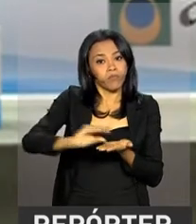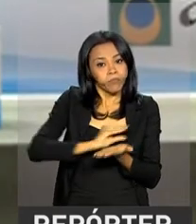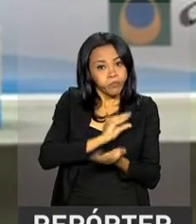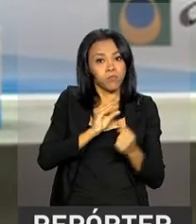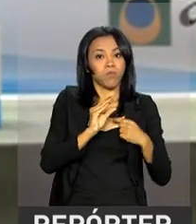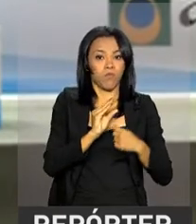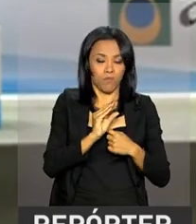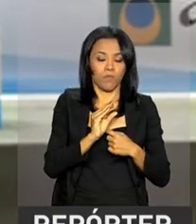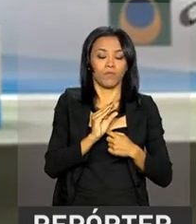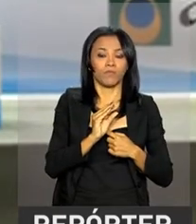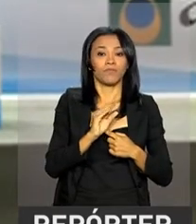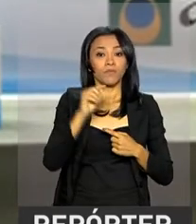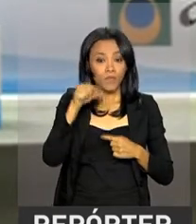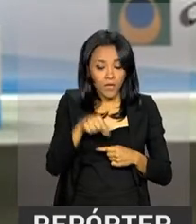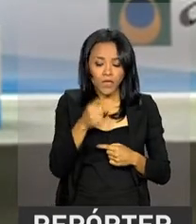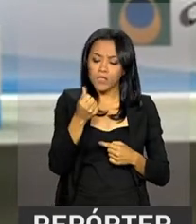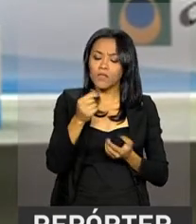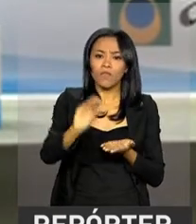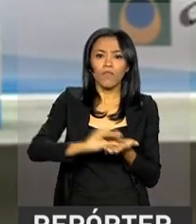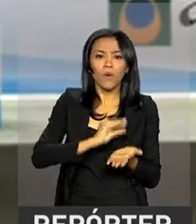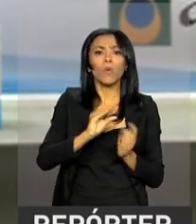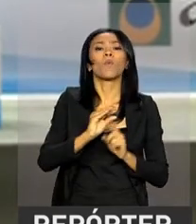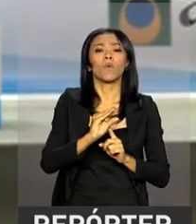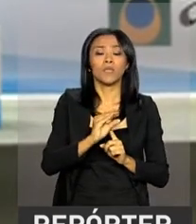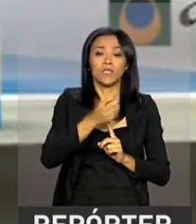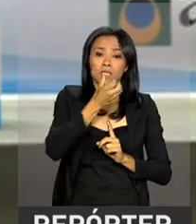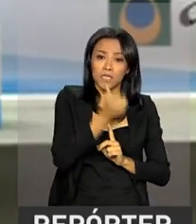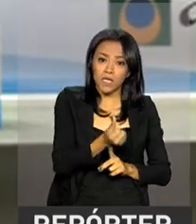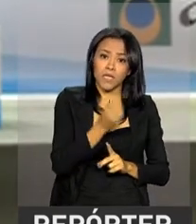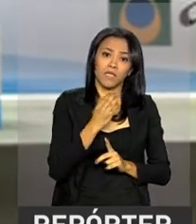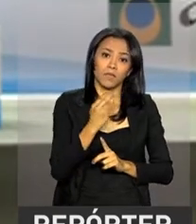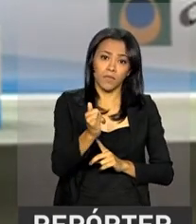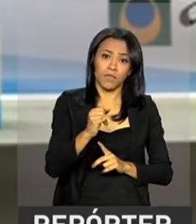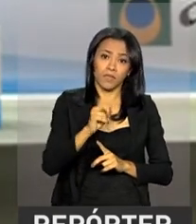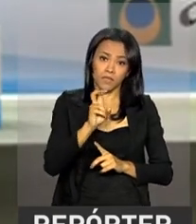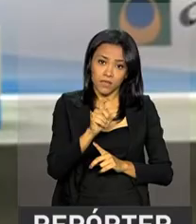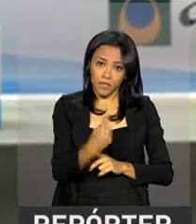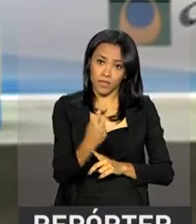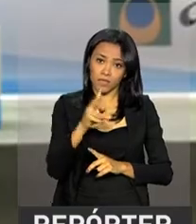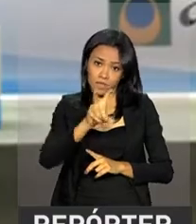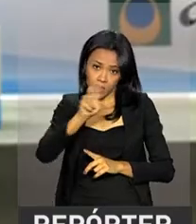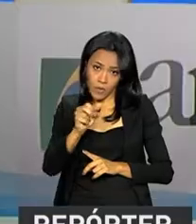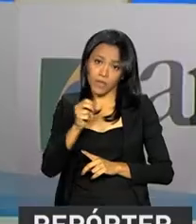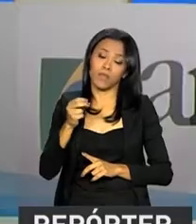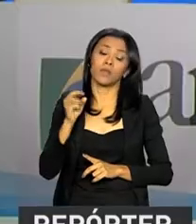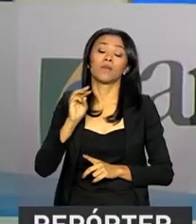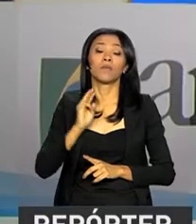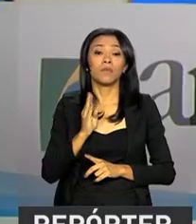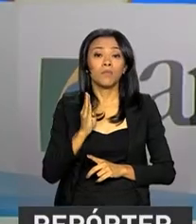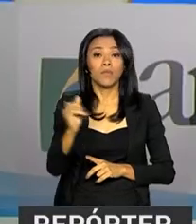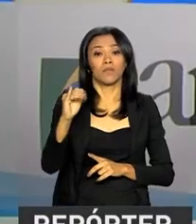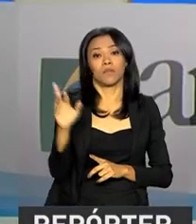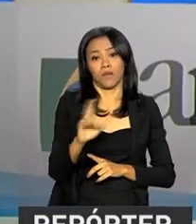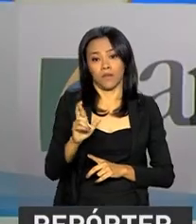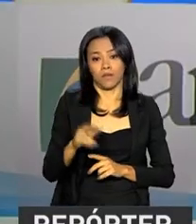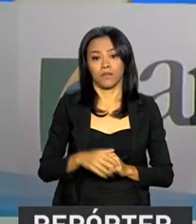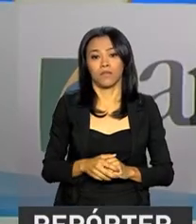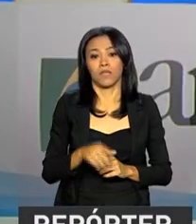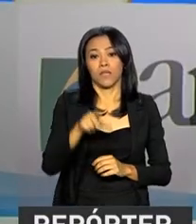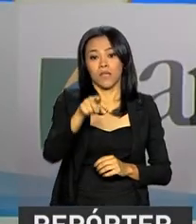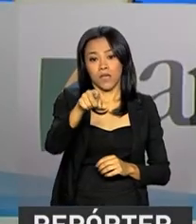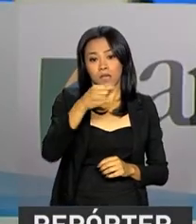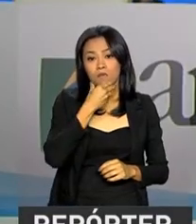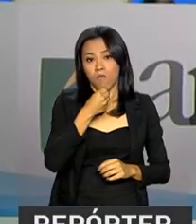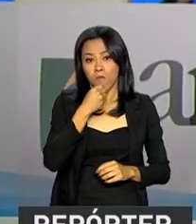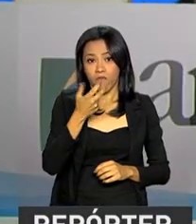bônus de assinatura. Esse valor é de 6 bilhões 150 milhões de reais. Eu estou muito feliz com o